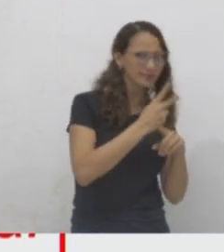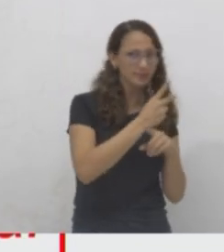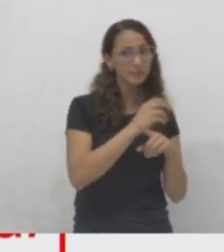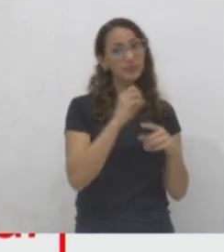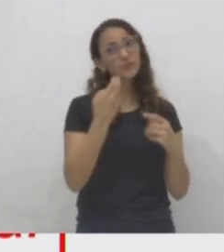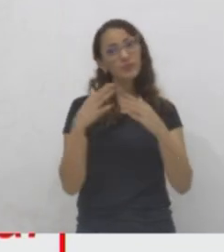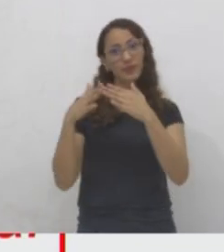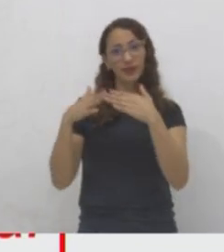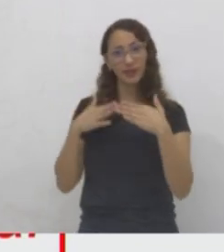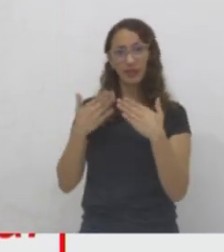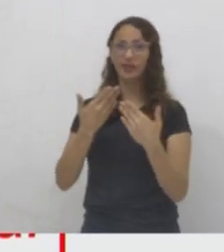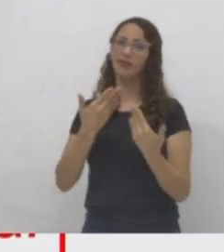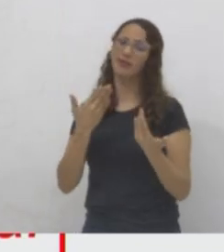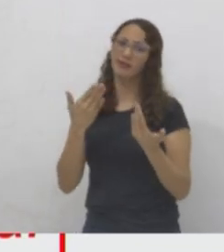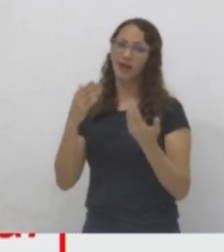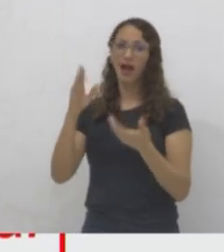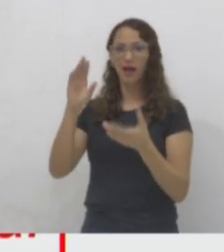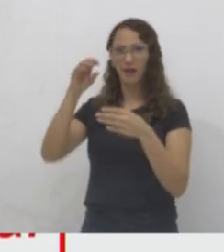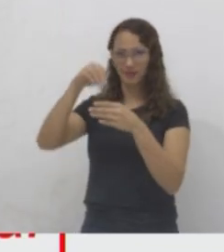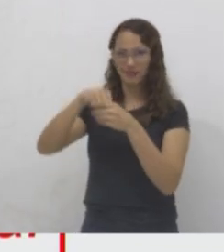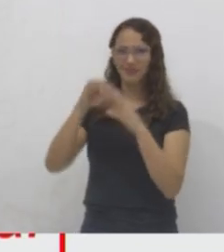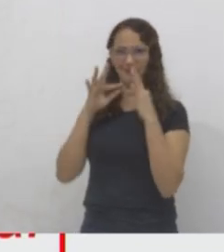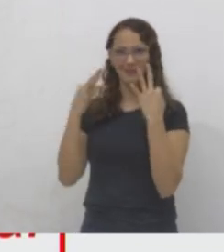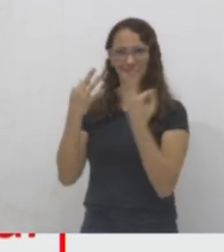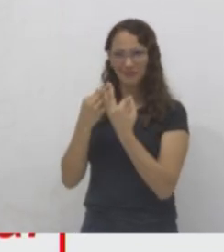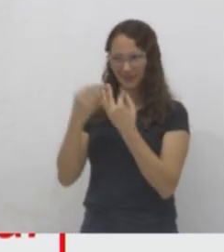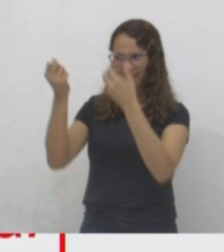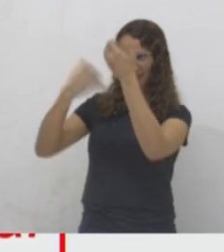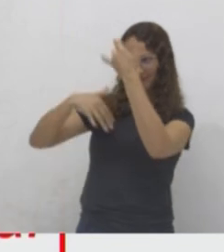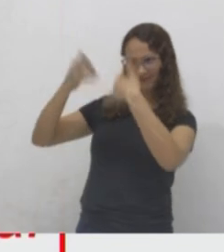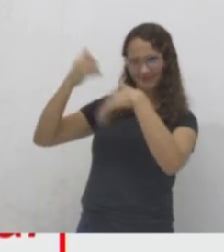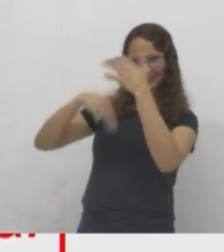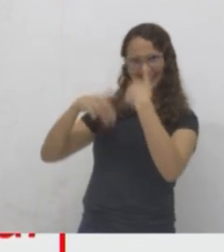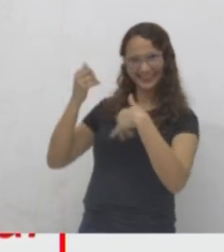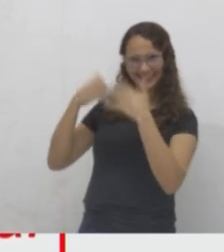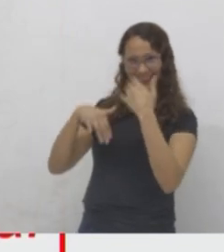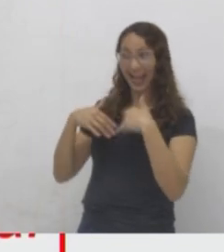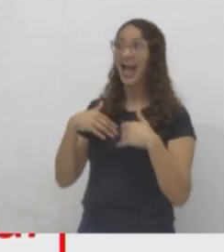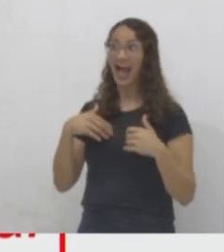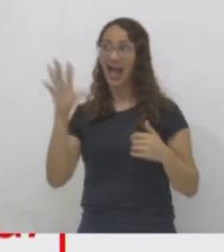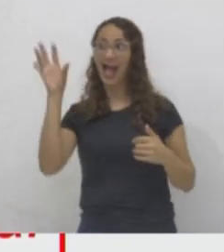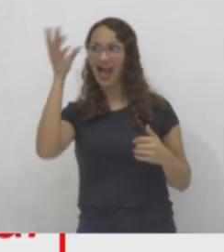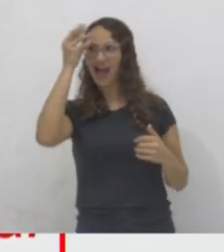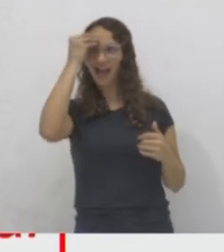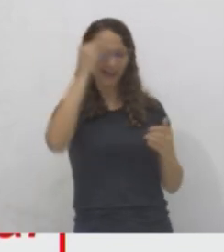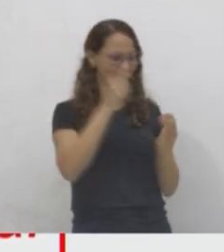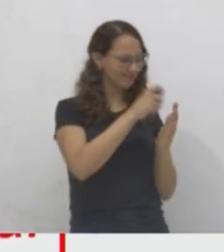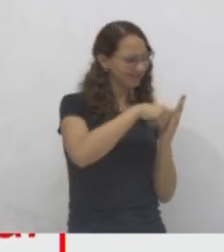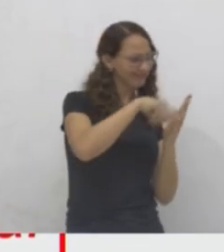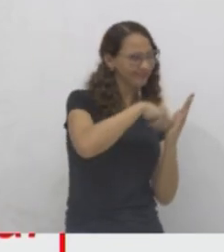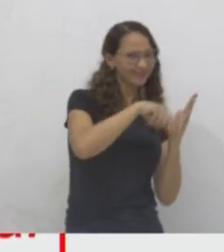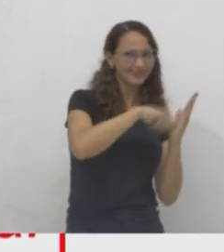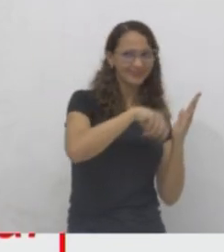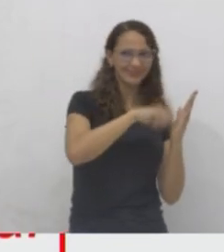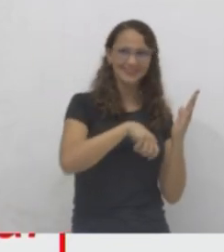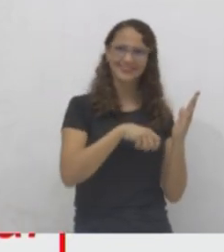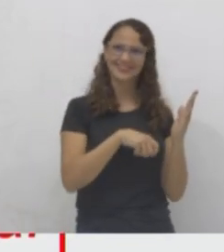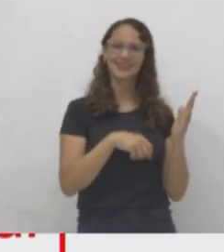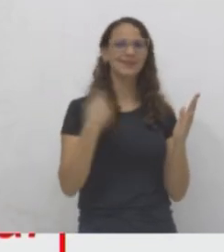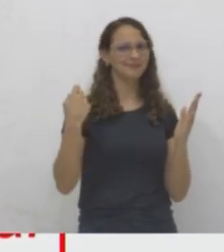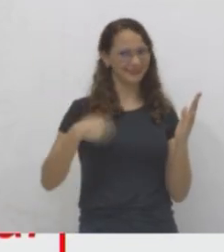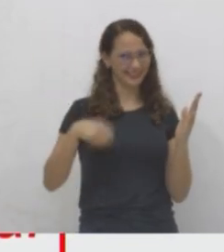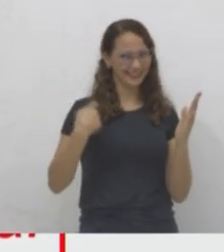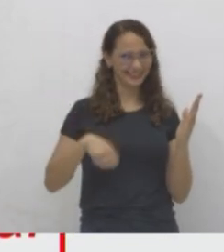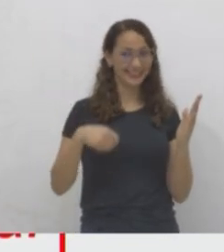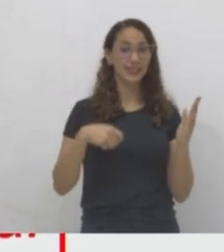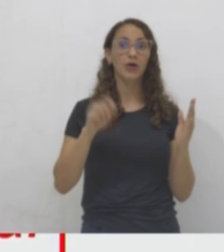você uma piada e aí você vai escrever no seu caderno. Lembre-se que os sinais de pontuação são muito